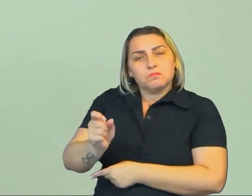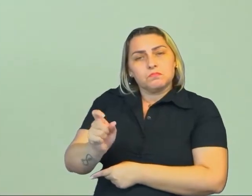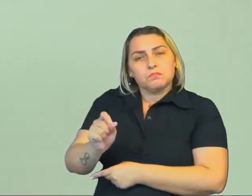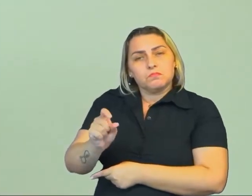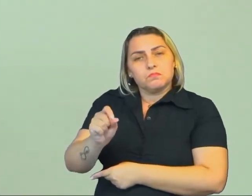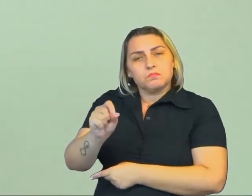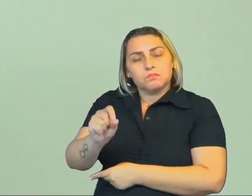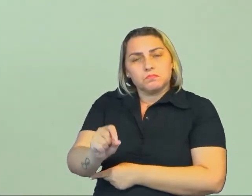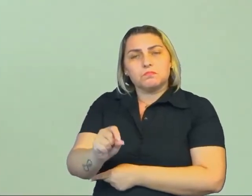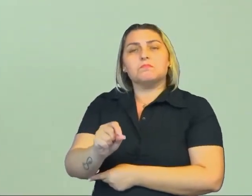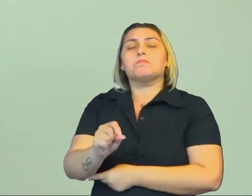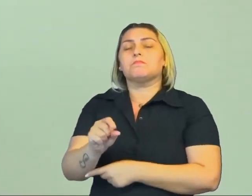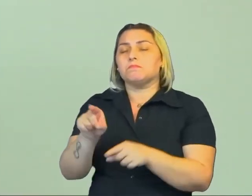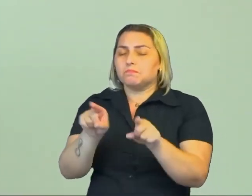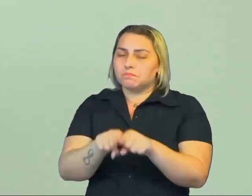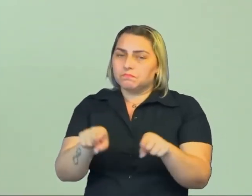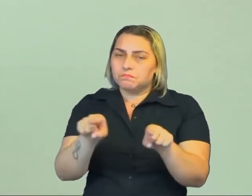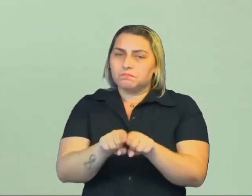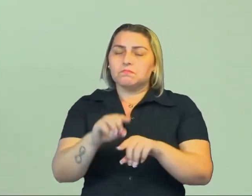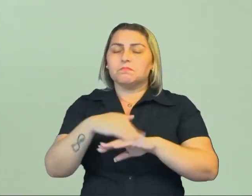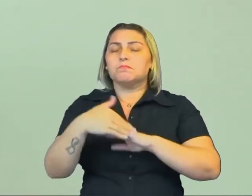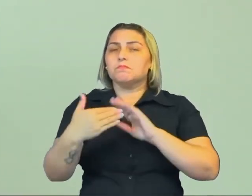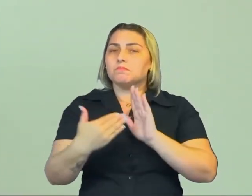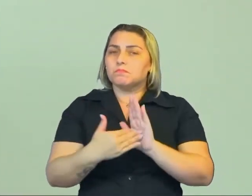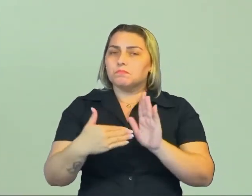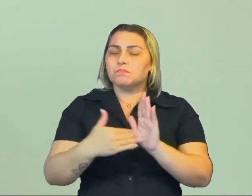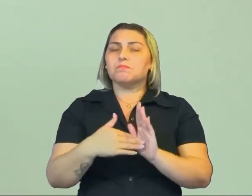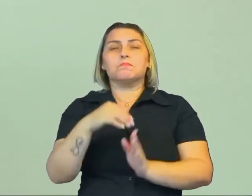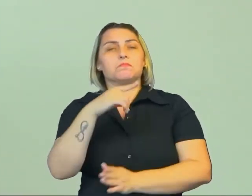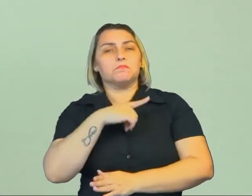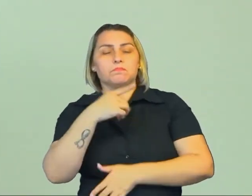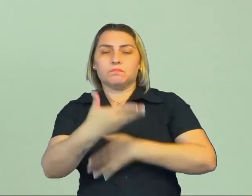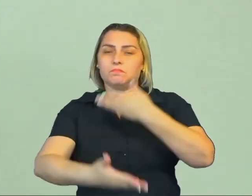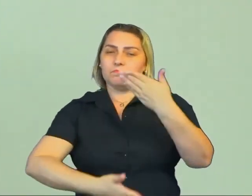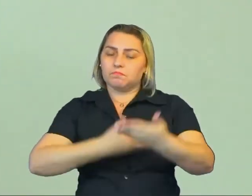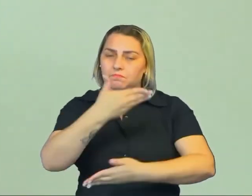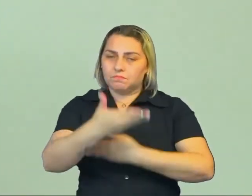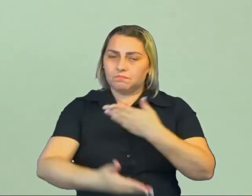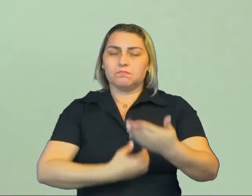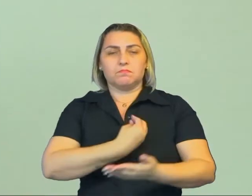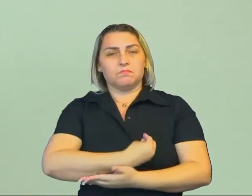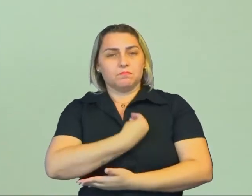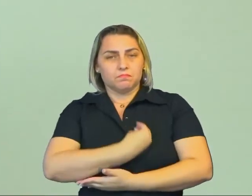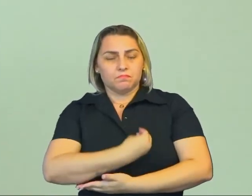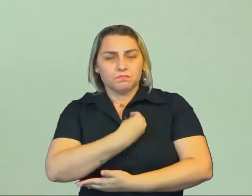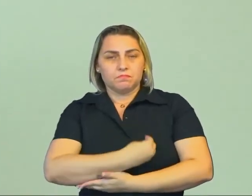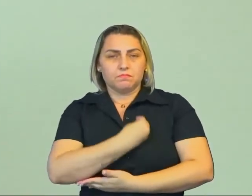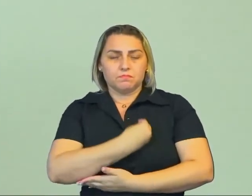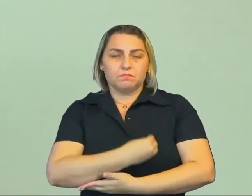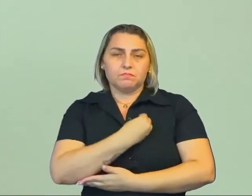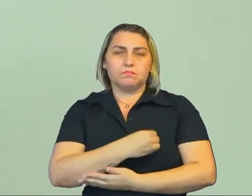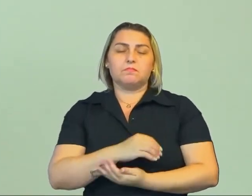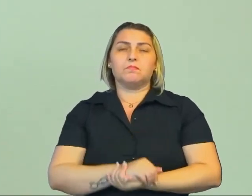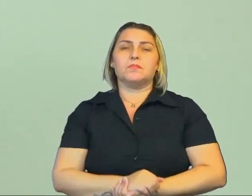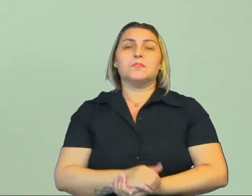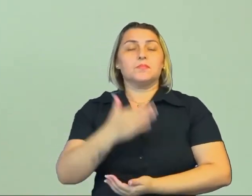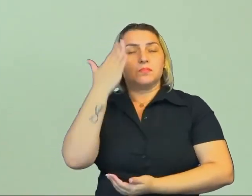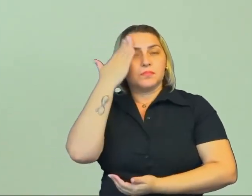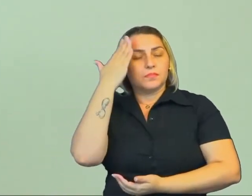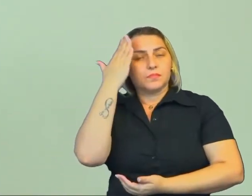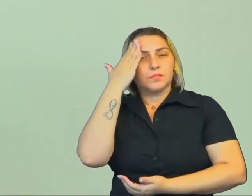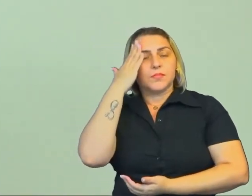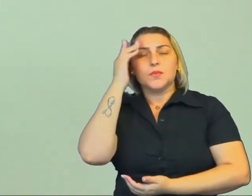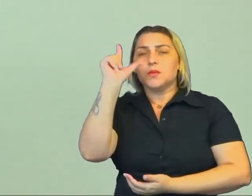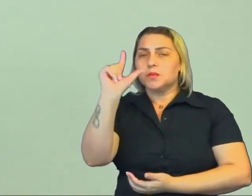é um pequeno ecossistema. Então, todos ali têm relação entre ser vivo e ser não vivo. Então, ali compreende